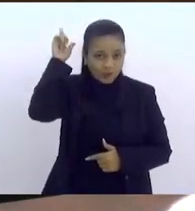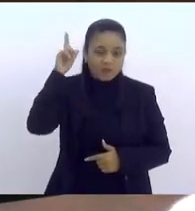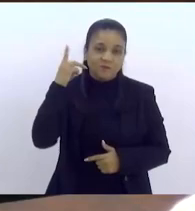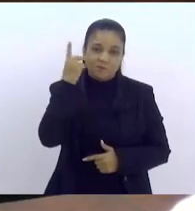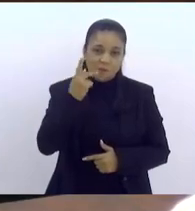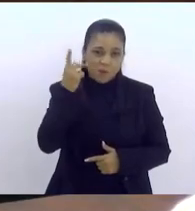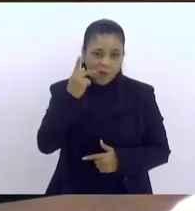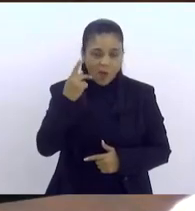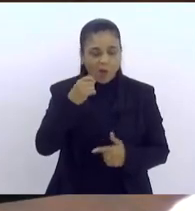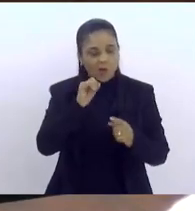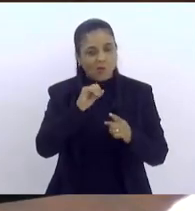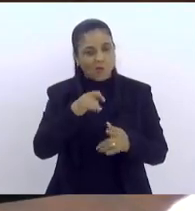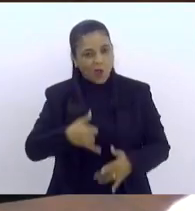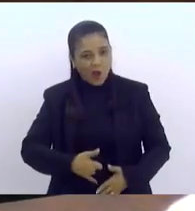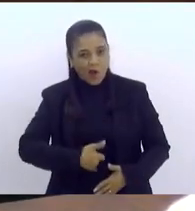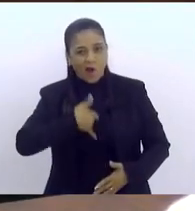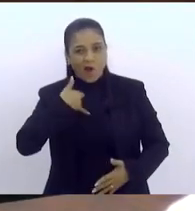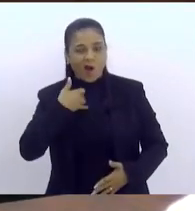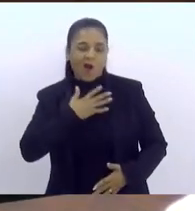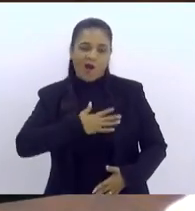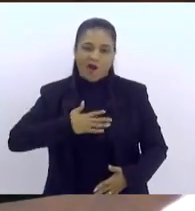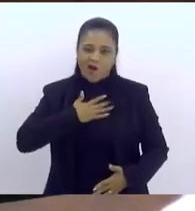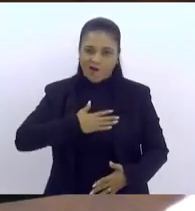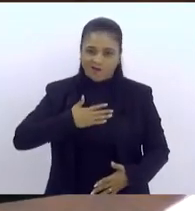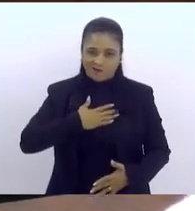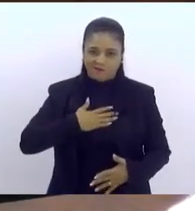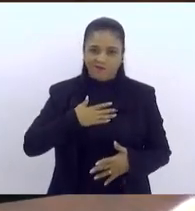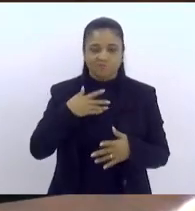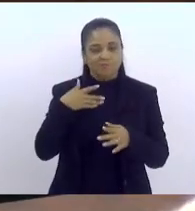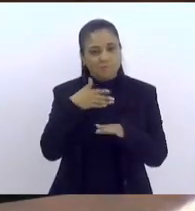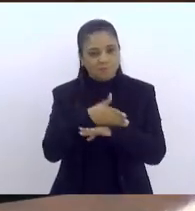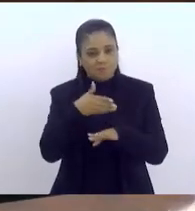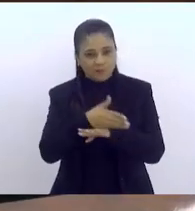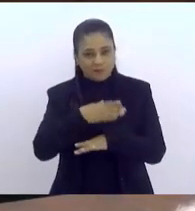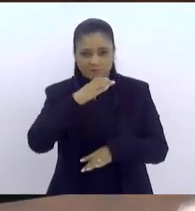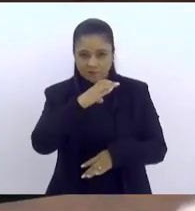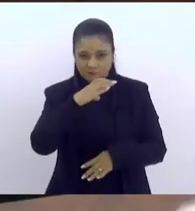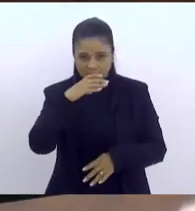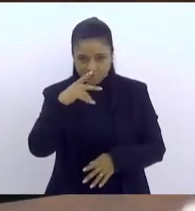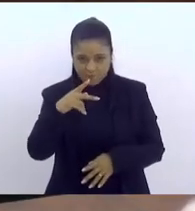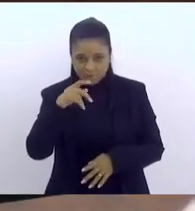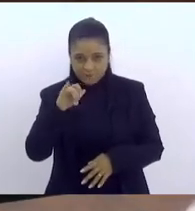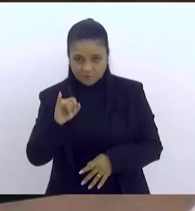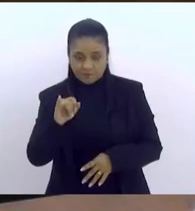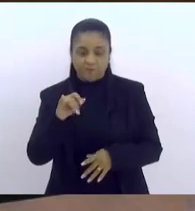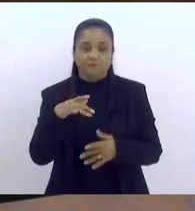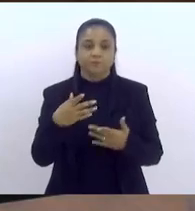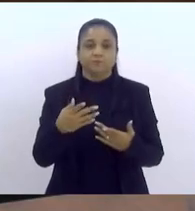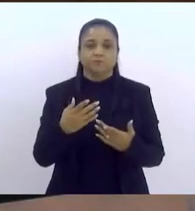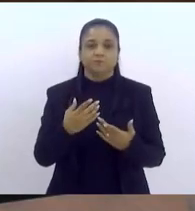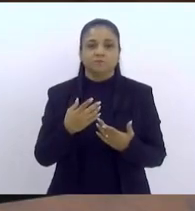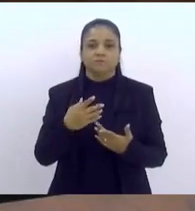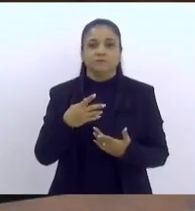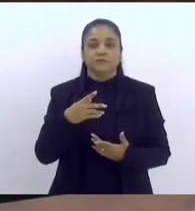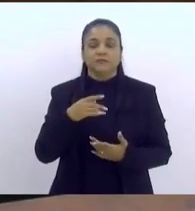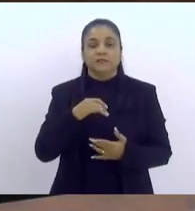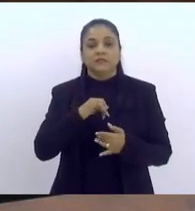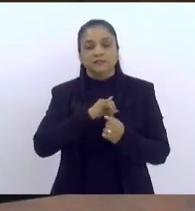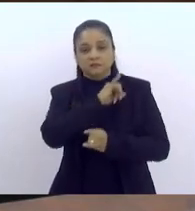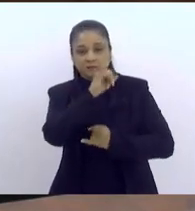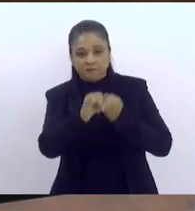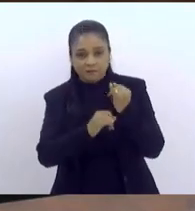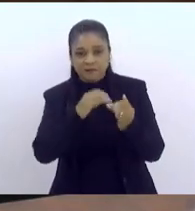honra com a sua participação nessa CPI de crimes cibernéticos contra as mulheres. E o segundo ponto foi a nossa reunião da